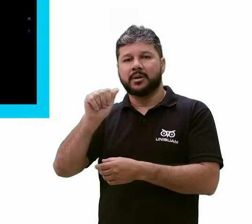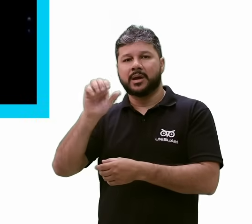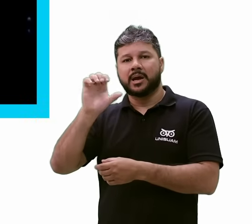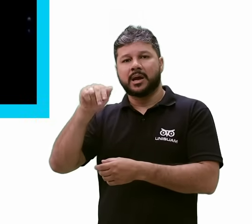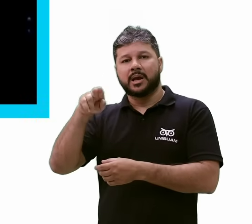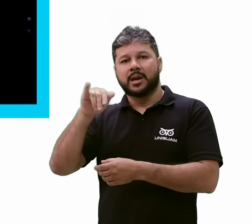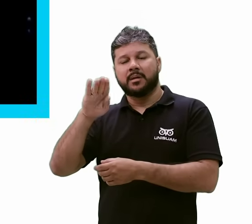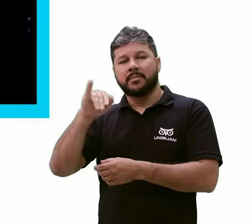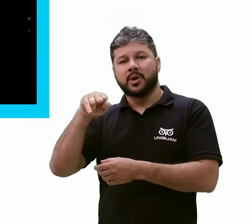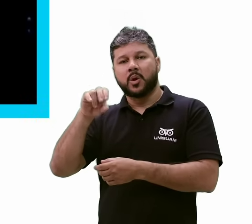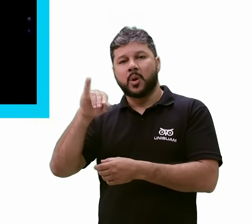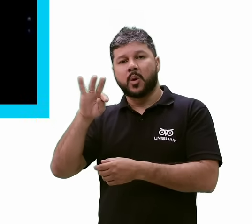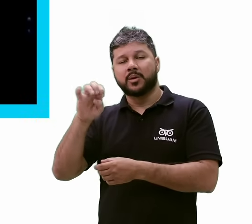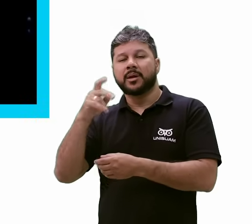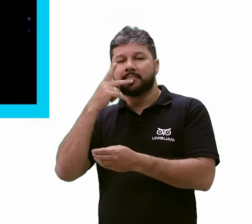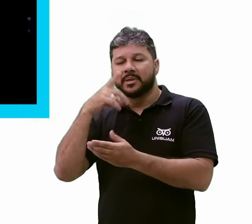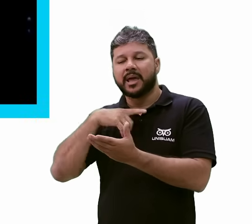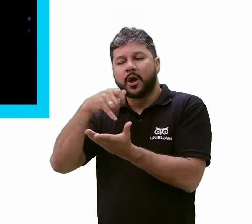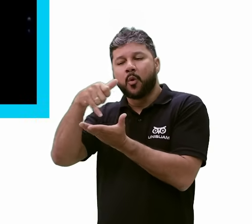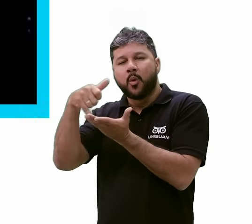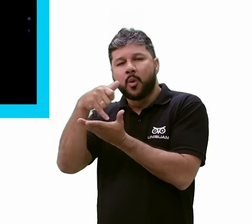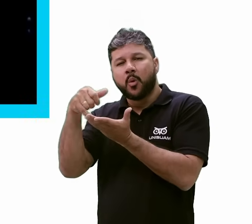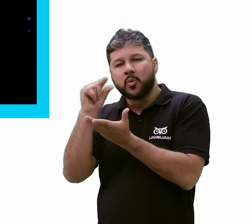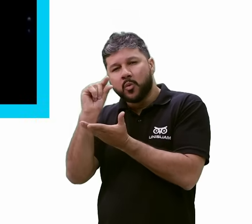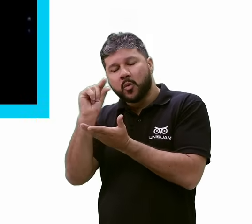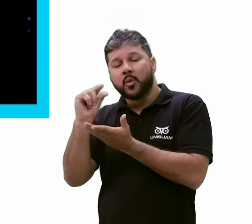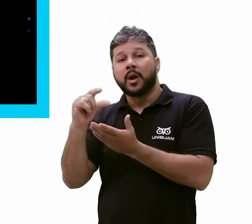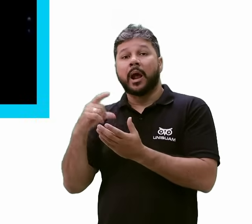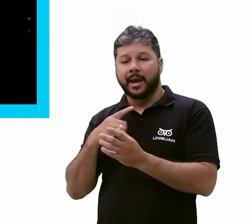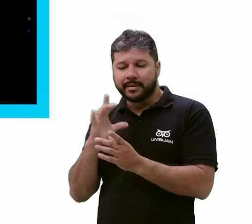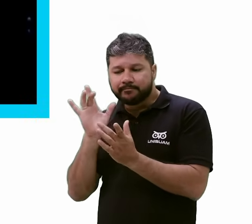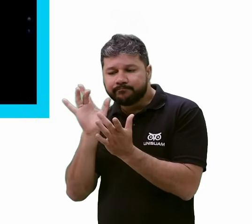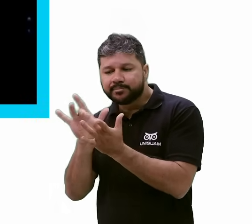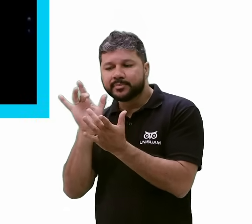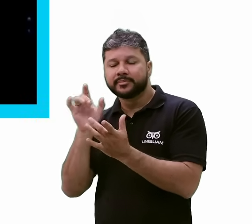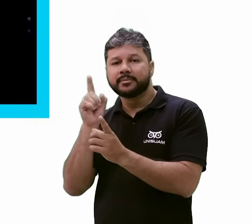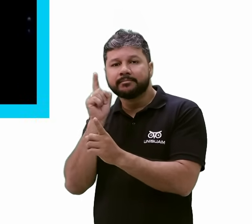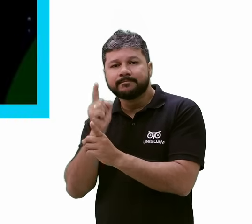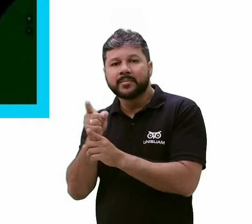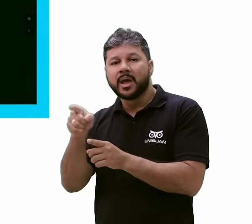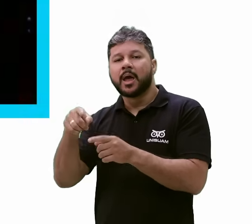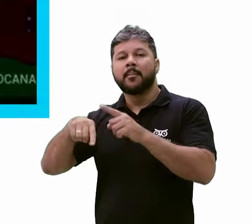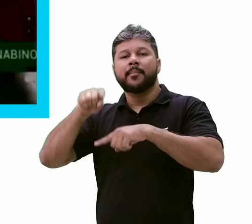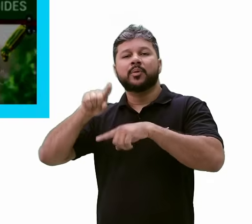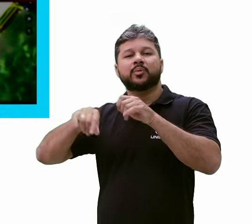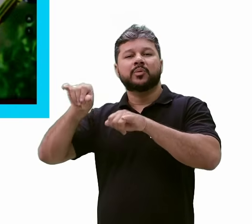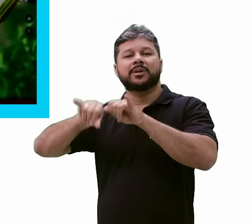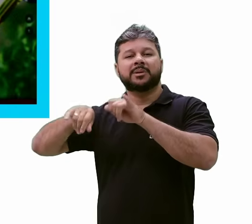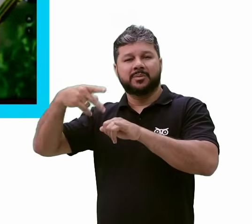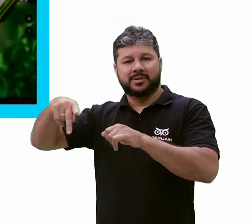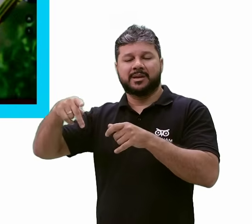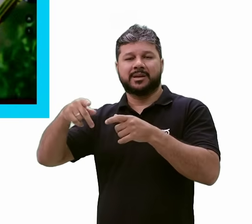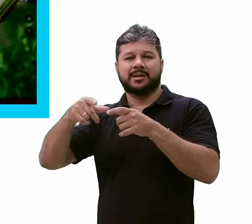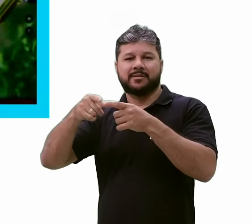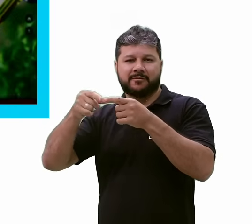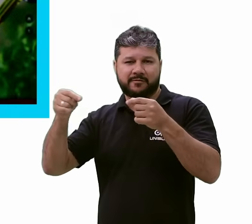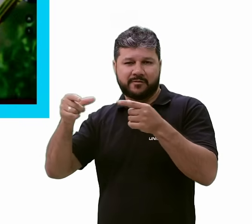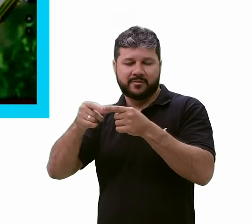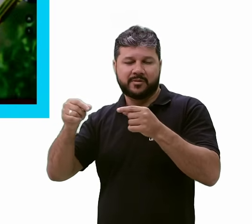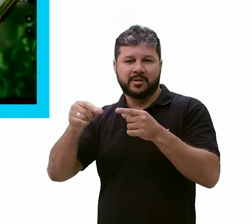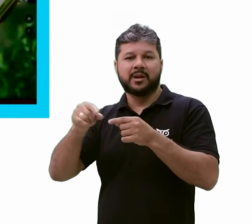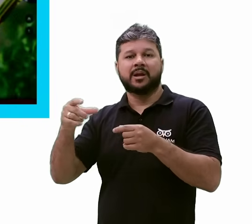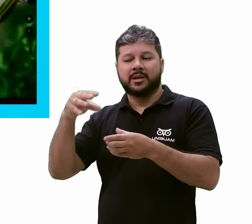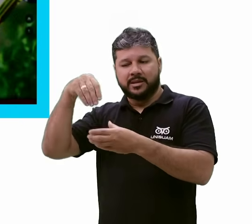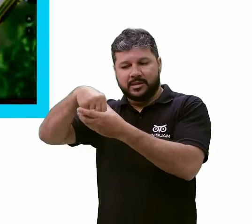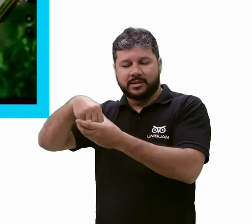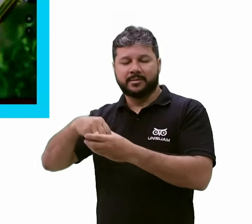tá? Ele é meio oleoso, que é onde a gente tem acesso ao produto químico mesmo dessa planta, né, que